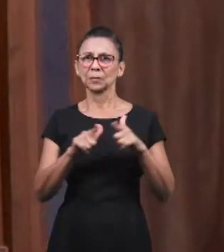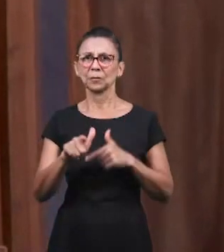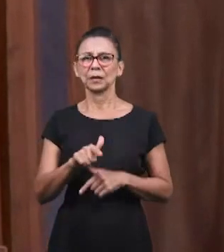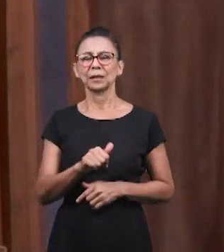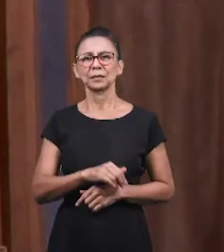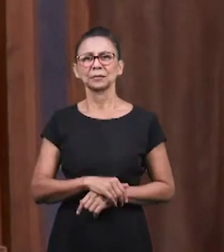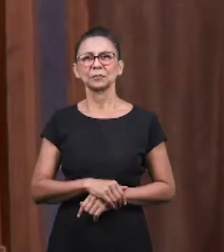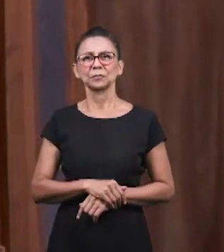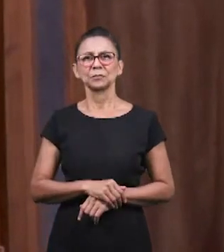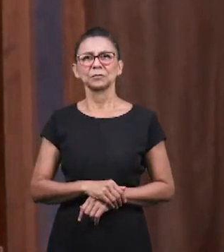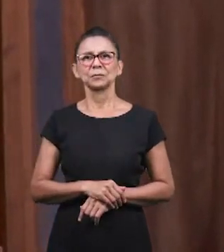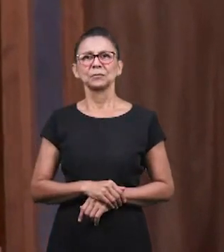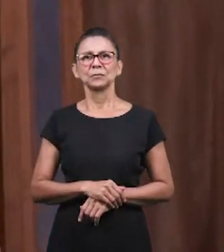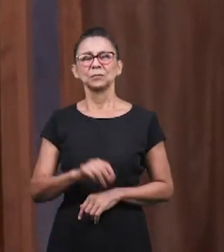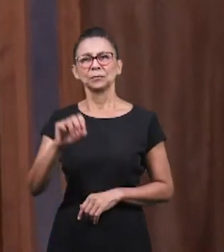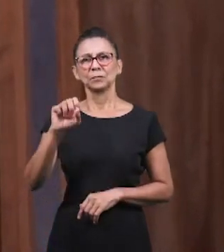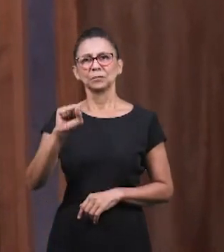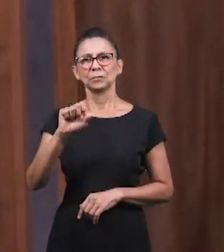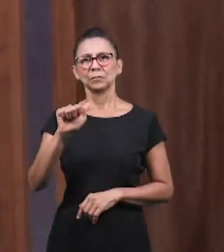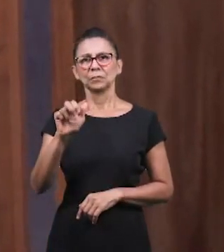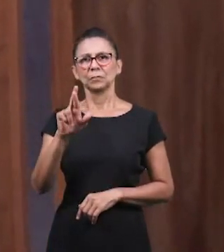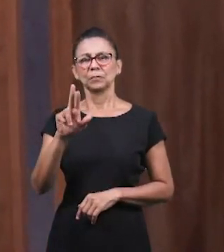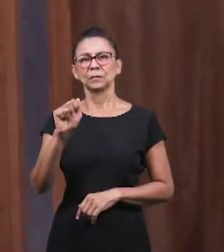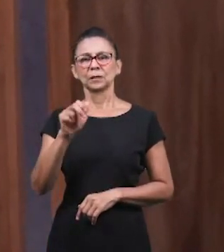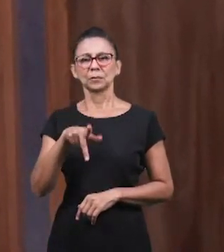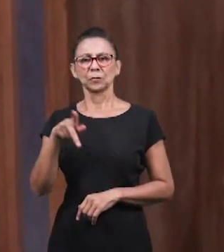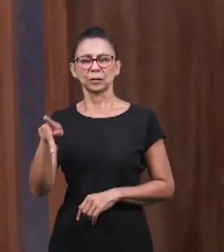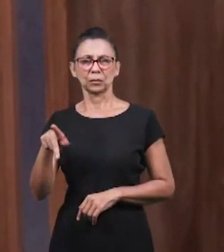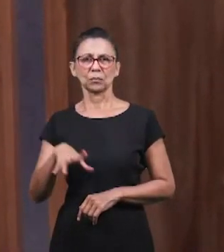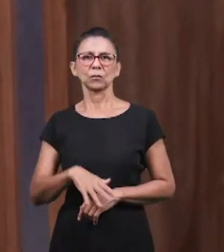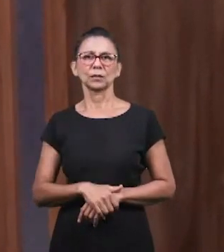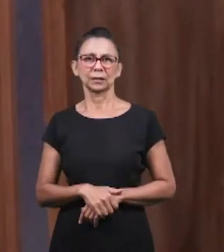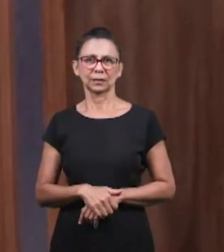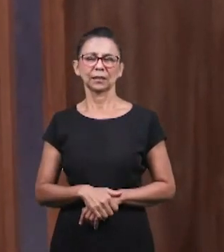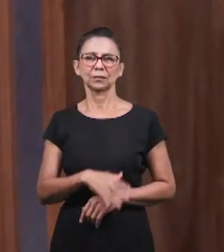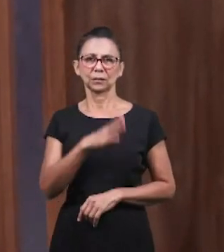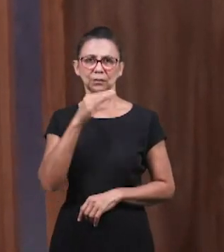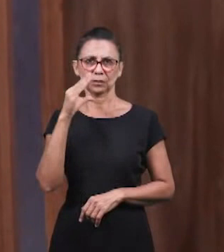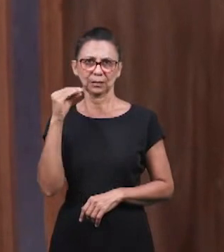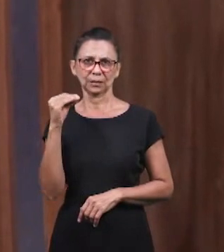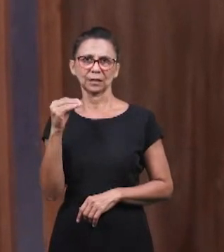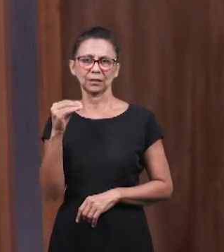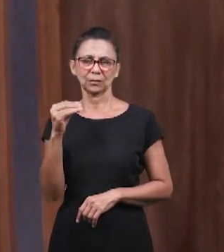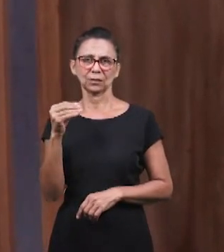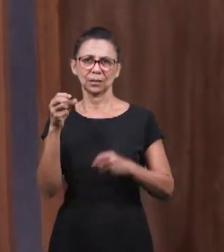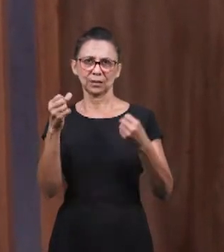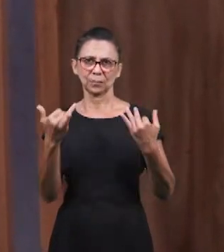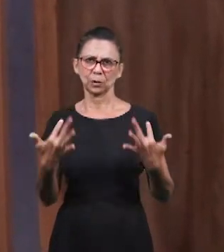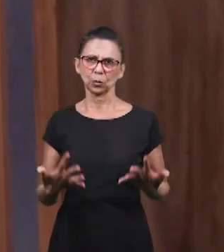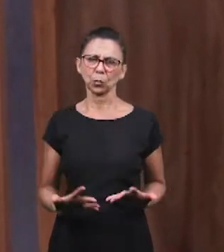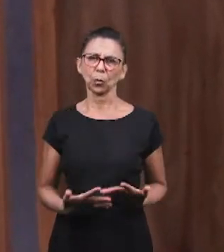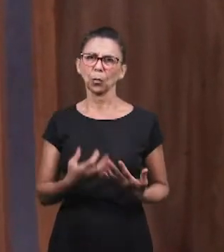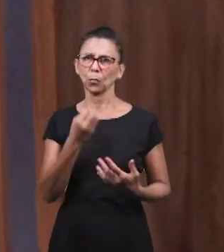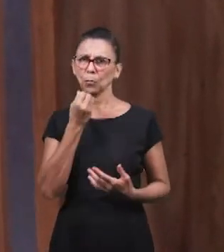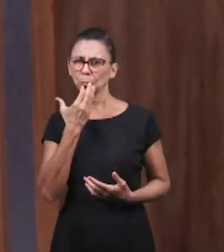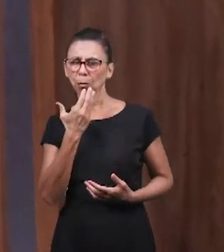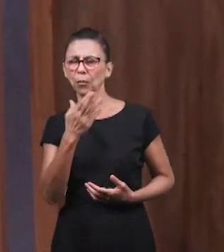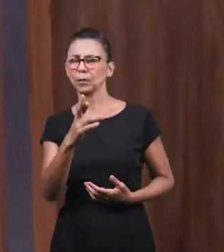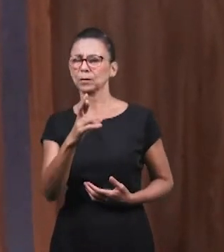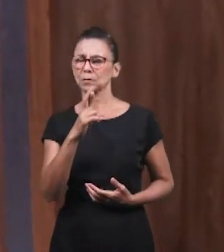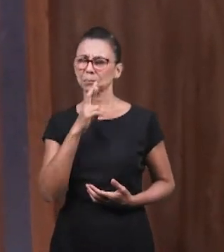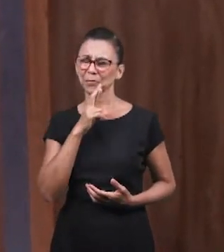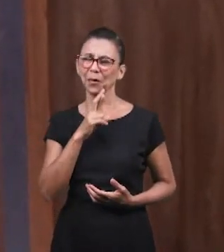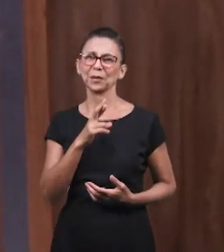tia Sara, como foi relatado, né? Por um dos adolescentes. E muito bem, muito boa colocação das